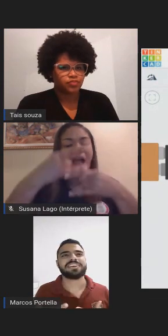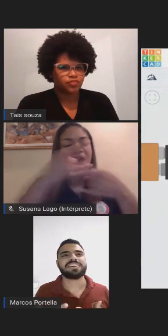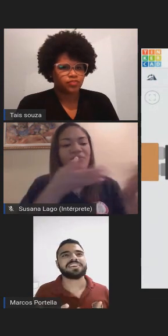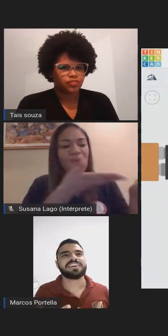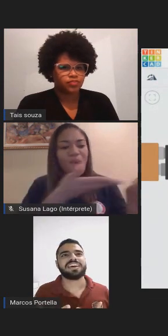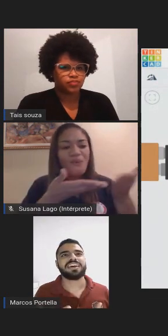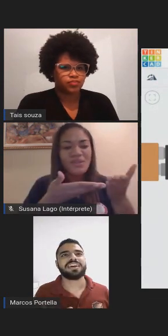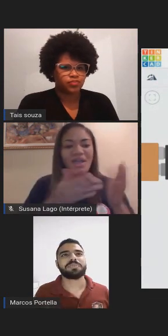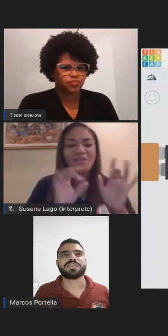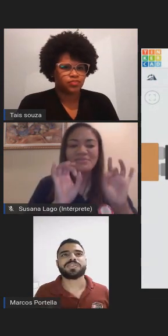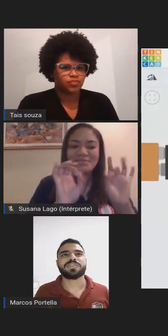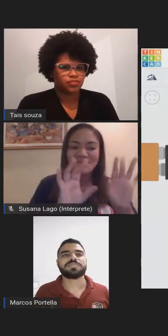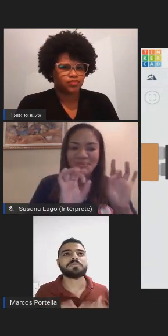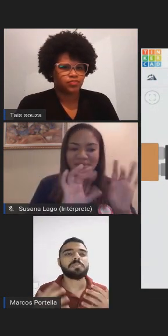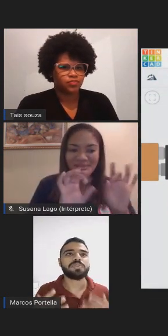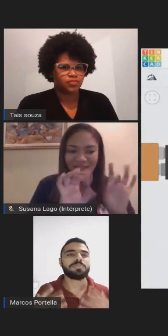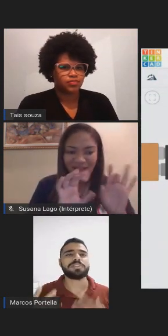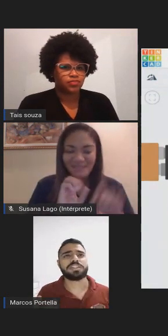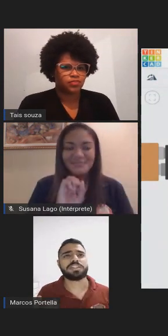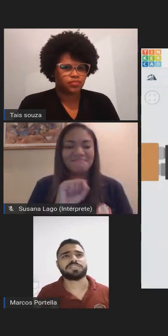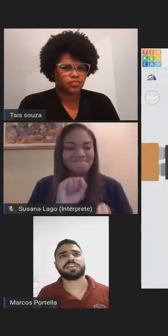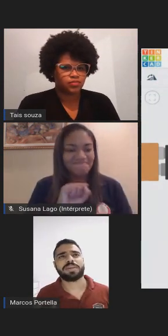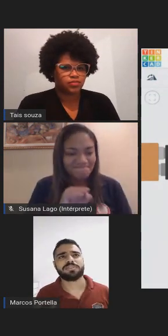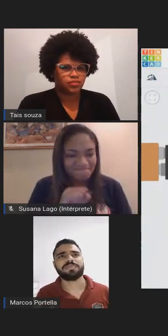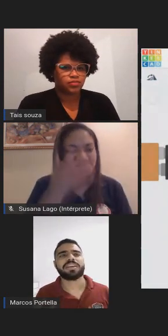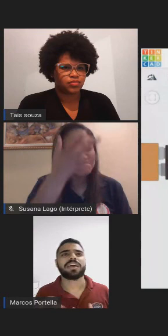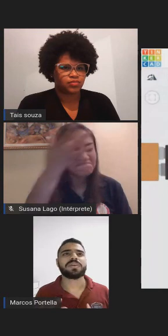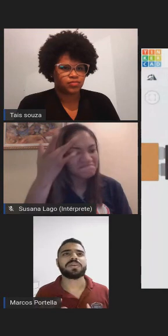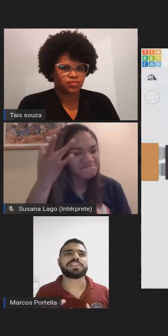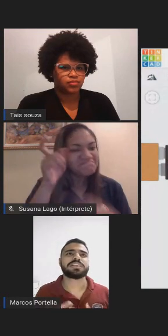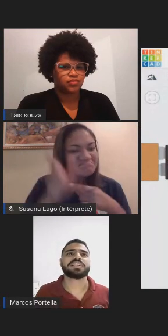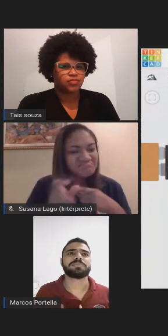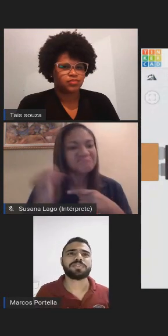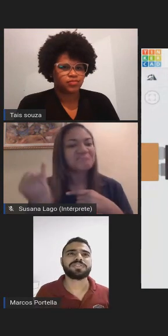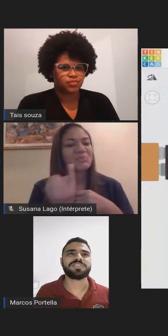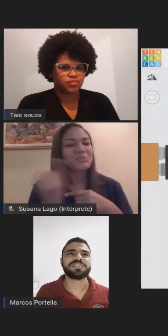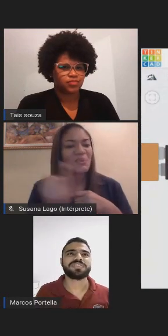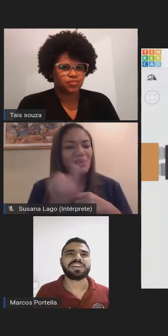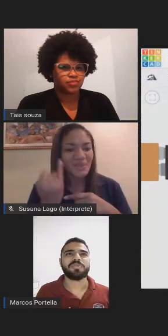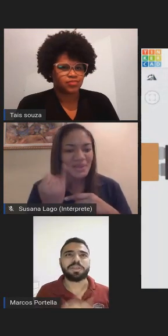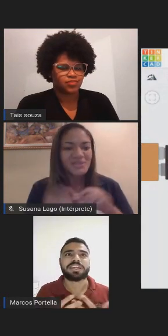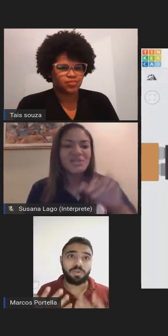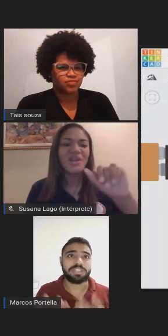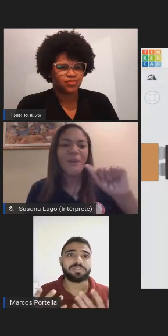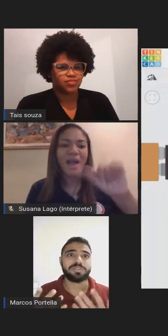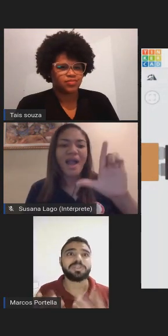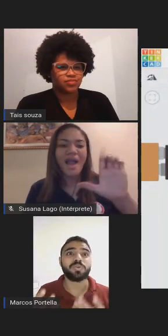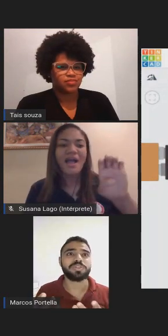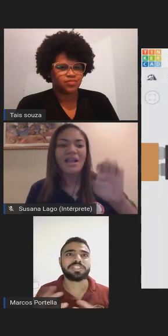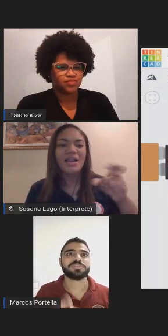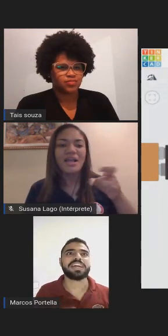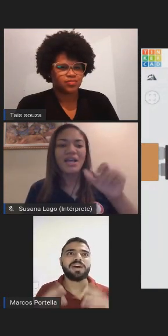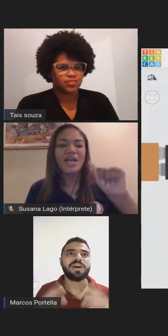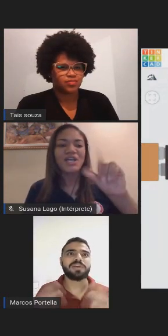demais, pessoas muito importantes do segmento, que é o Alexandre Kesi Monstro, que é o coordenador do